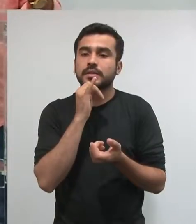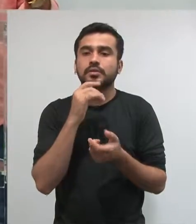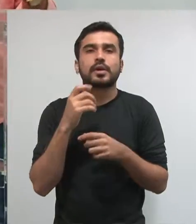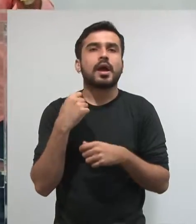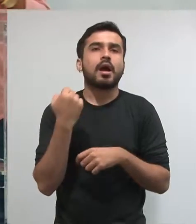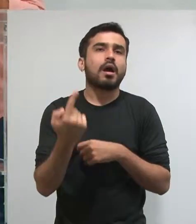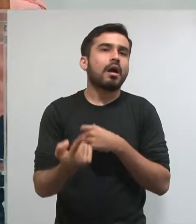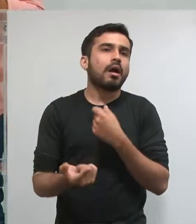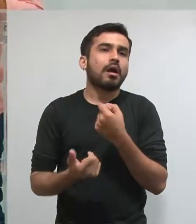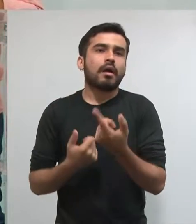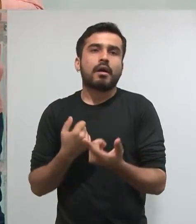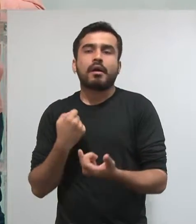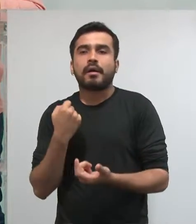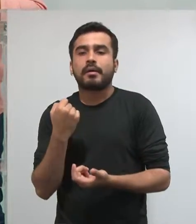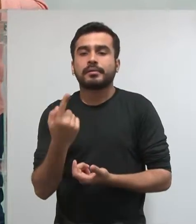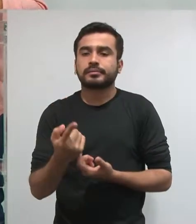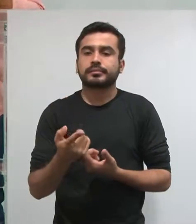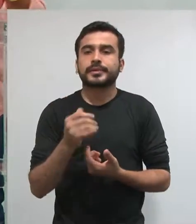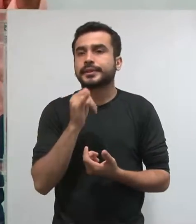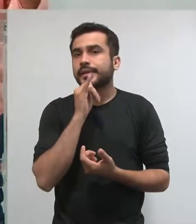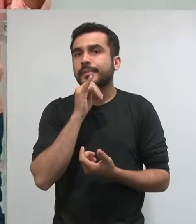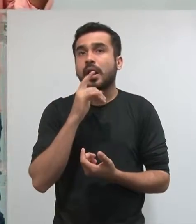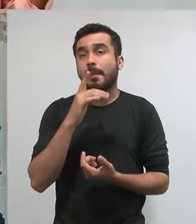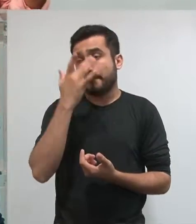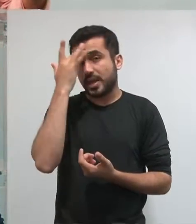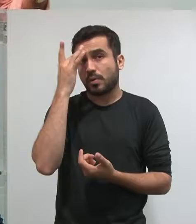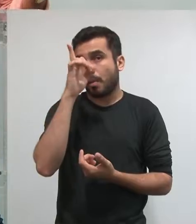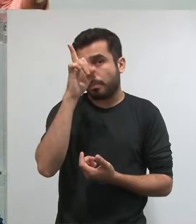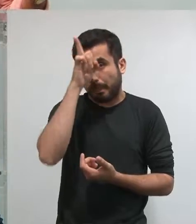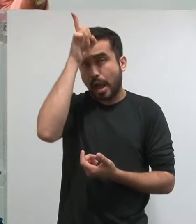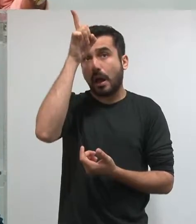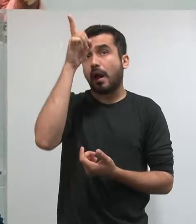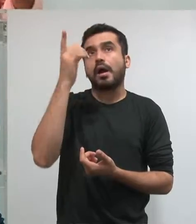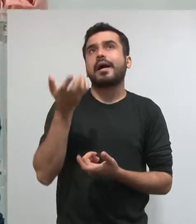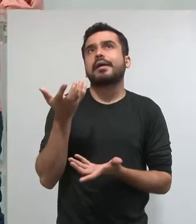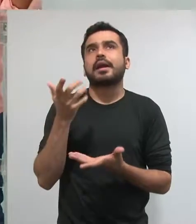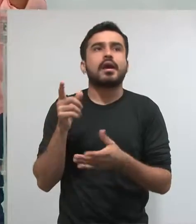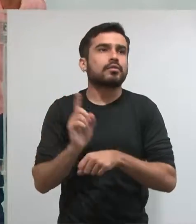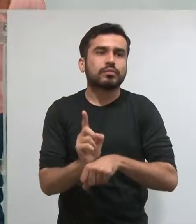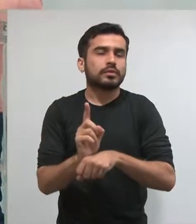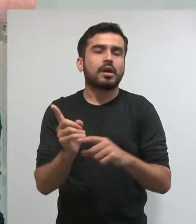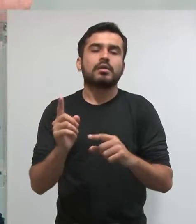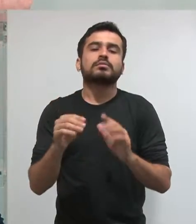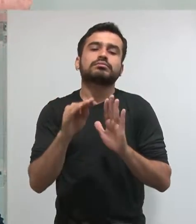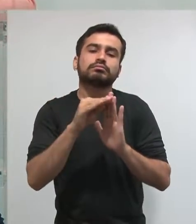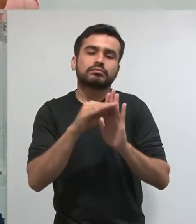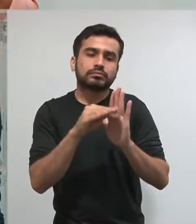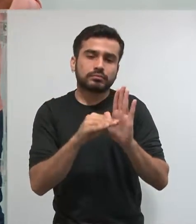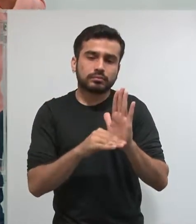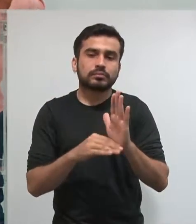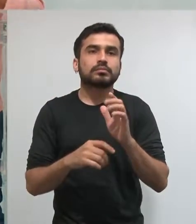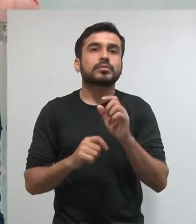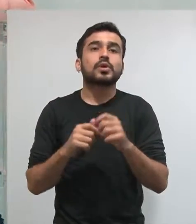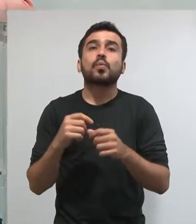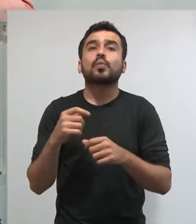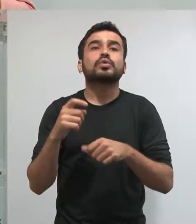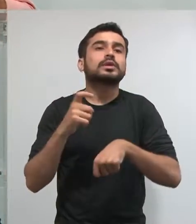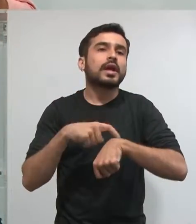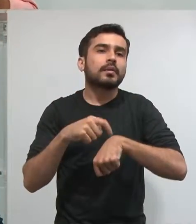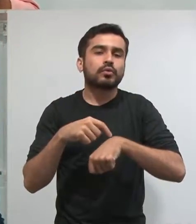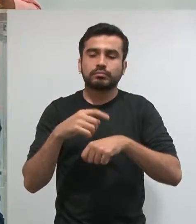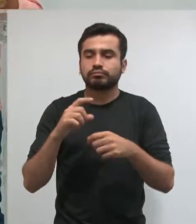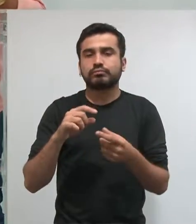esporádica, ela não deve acontecer quando o gestor bem quiser, certo? Então, deve estar previsto de quanto em quanto tempo vai